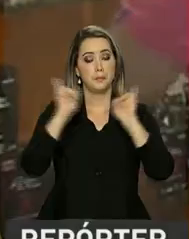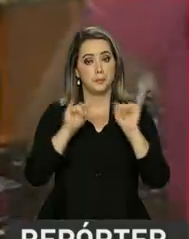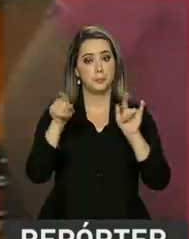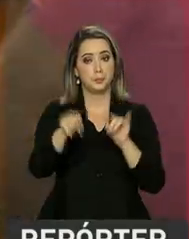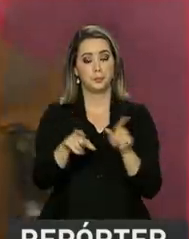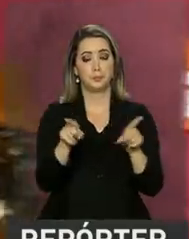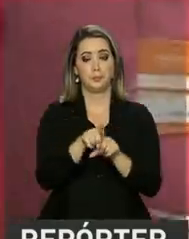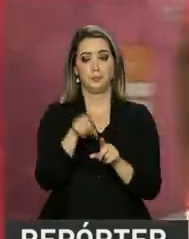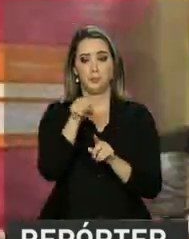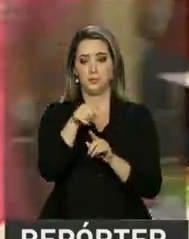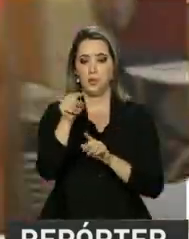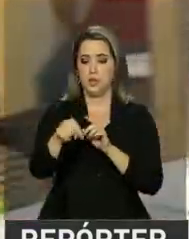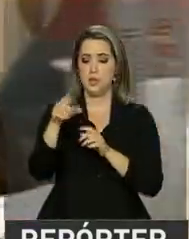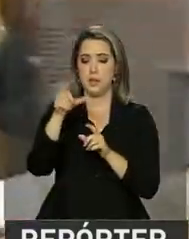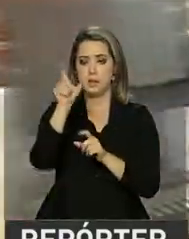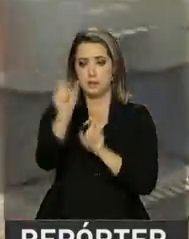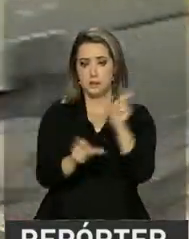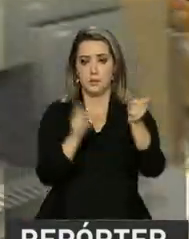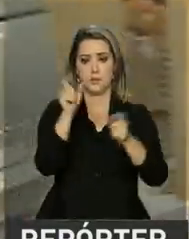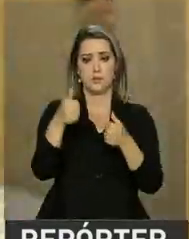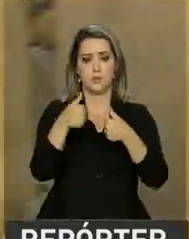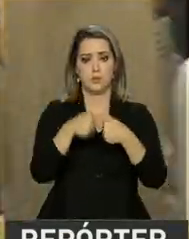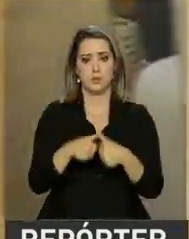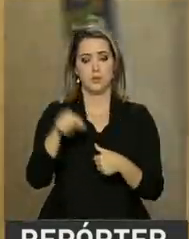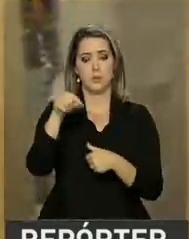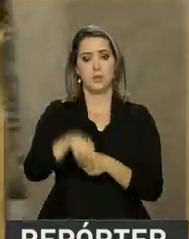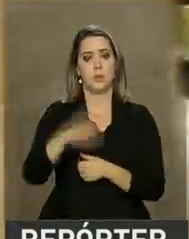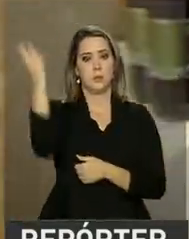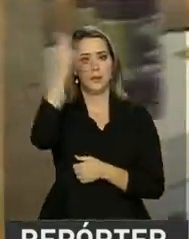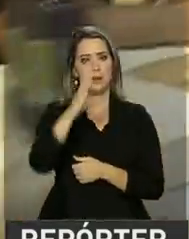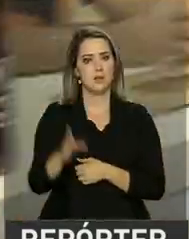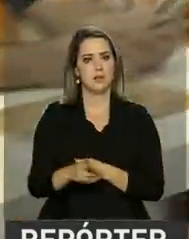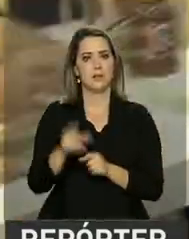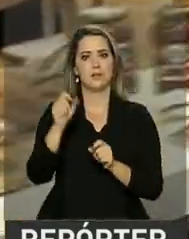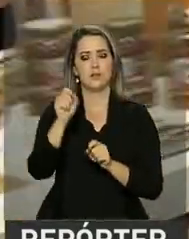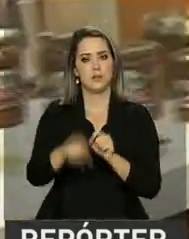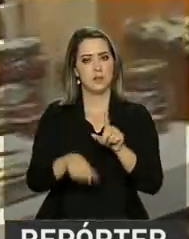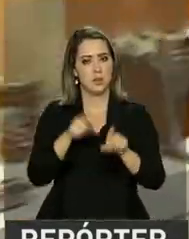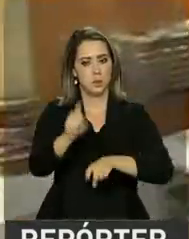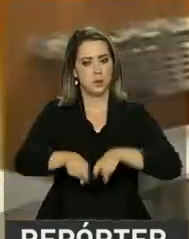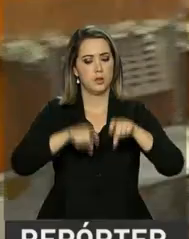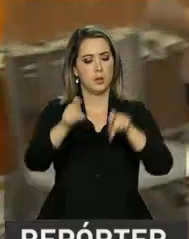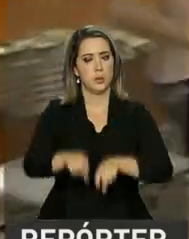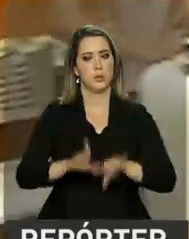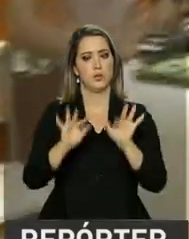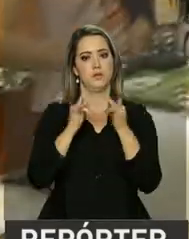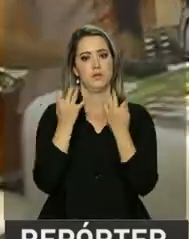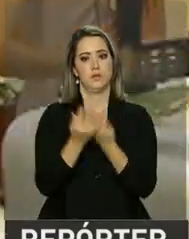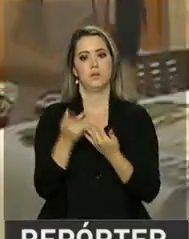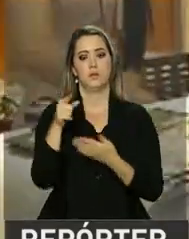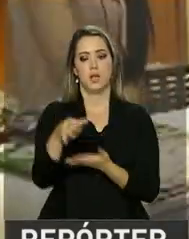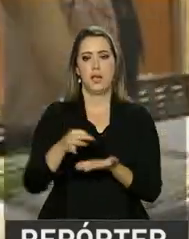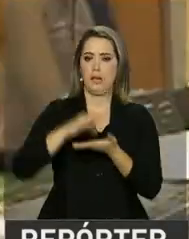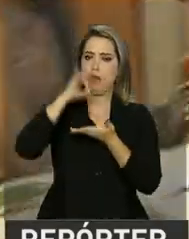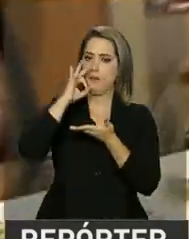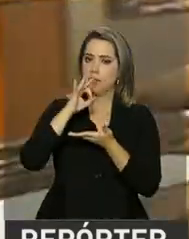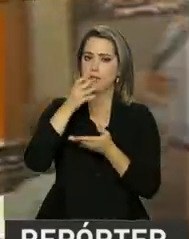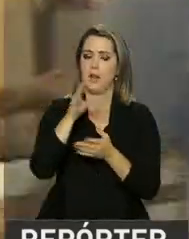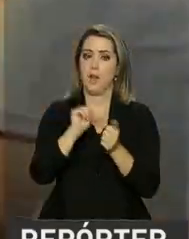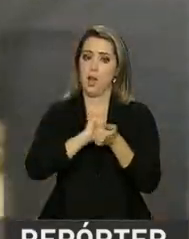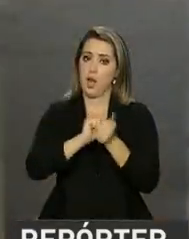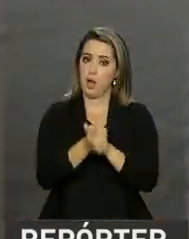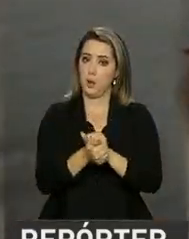evento. Estes produtores estão aqui no stand Brasil Produtos da Agricultura Familiar. Eles trouxeram café,